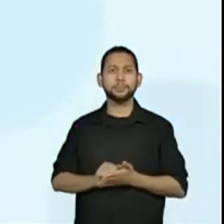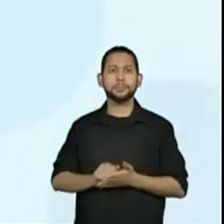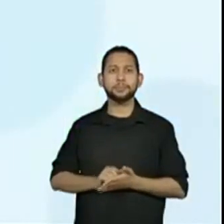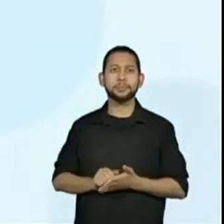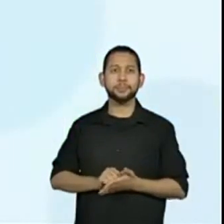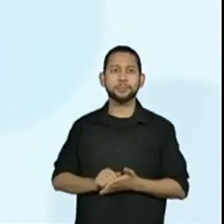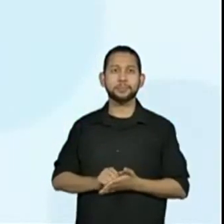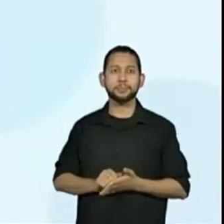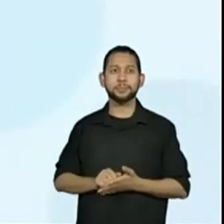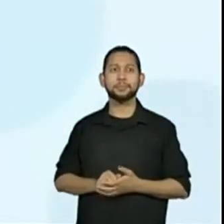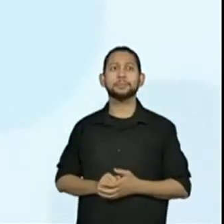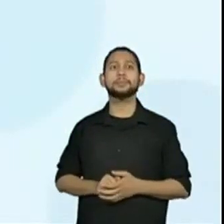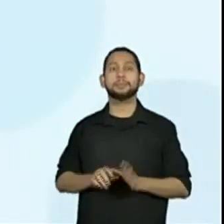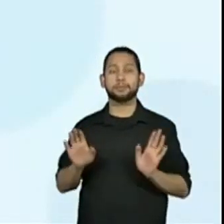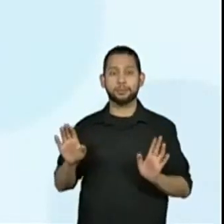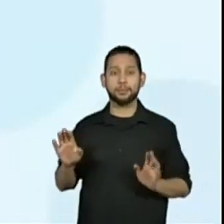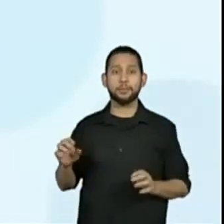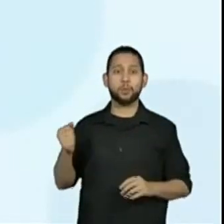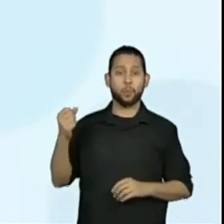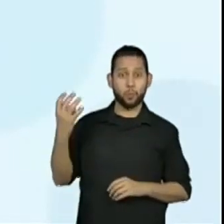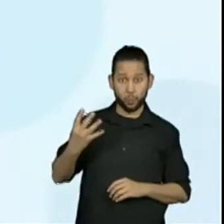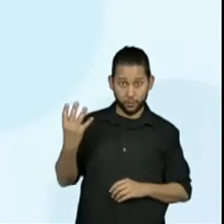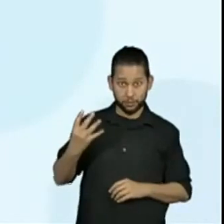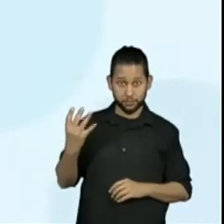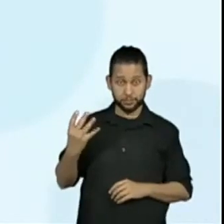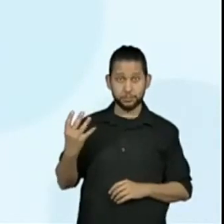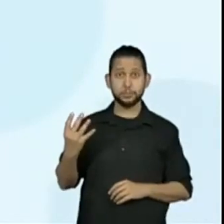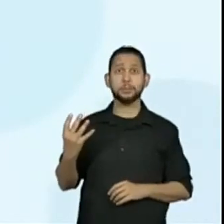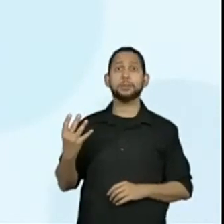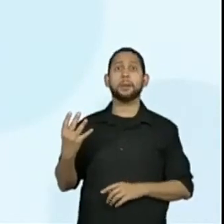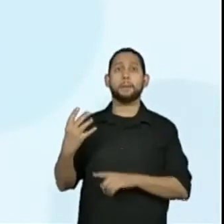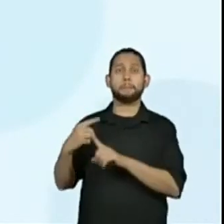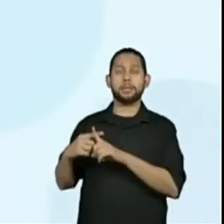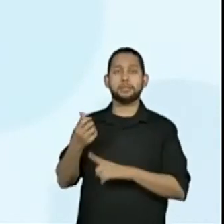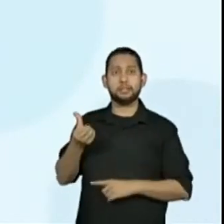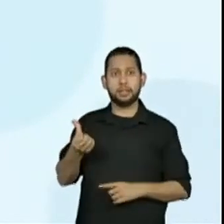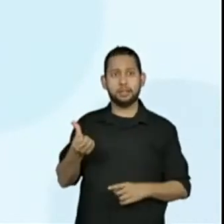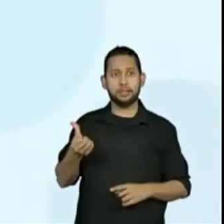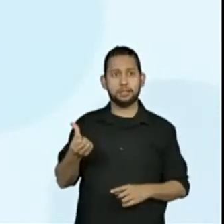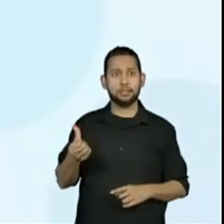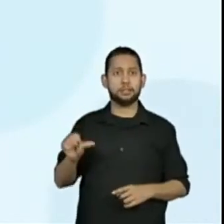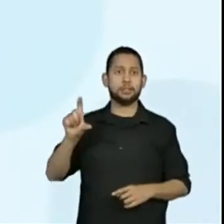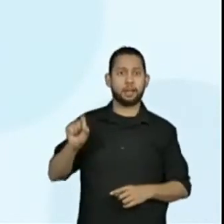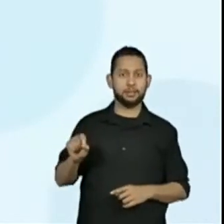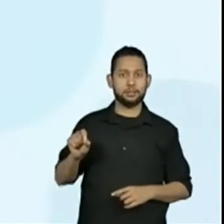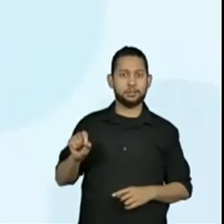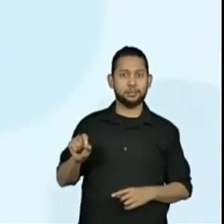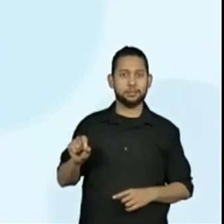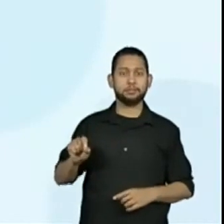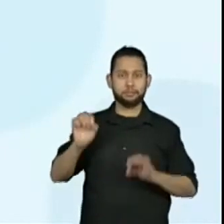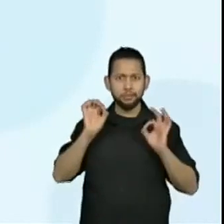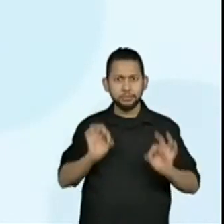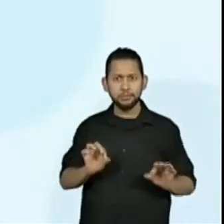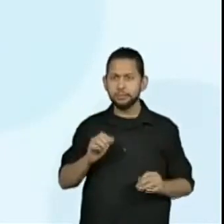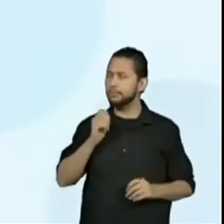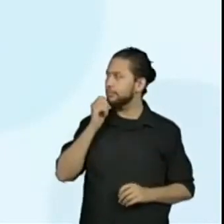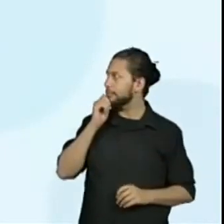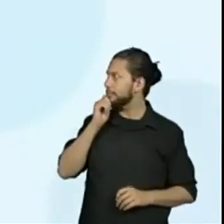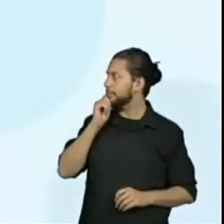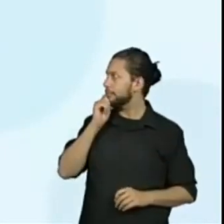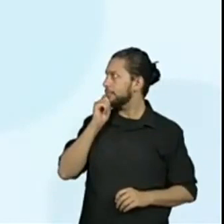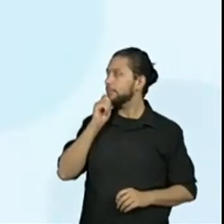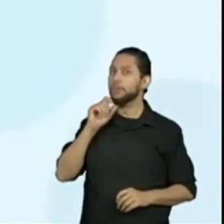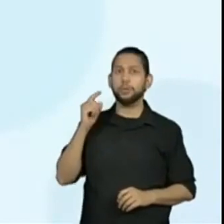Certo. Eu estava na casa 4. 4 mais 6. Então, eu vou para a casa 10. É isso? Isso.